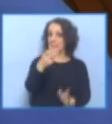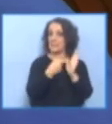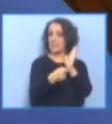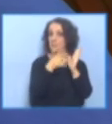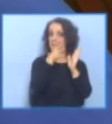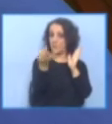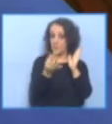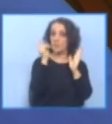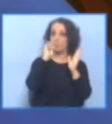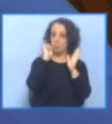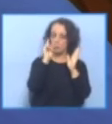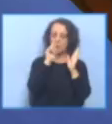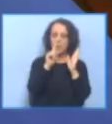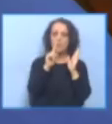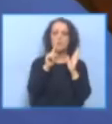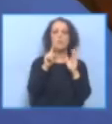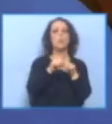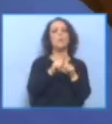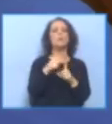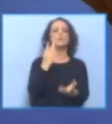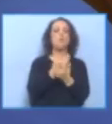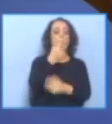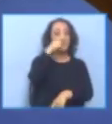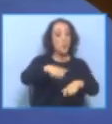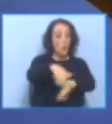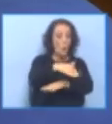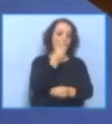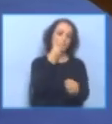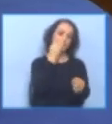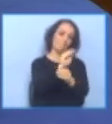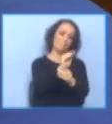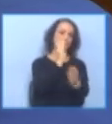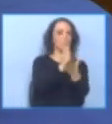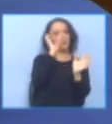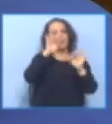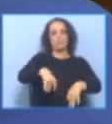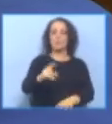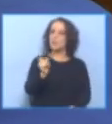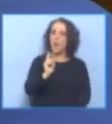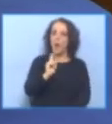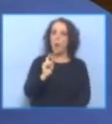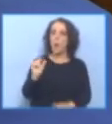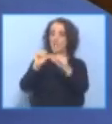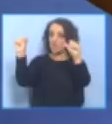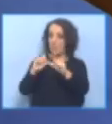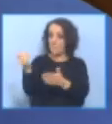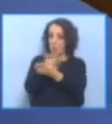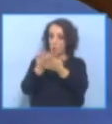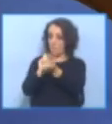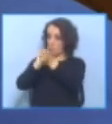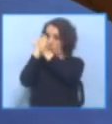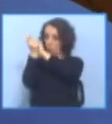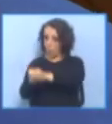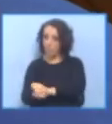só dar de comer ao sem-abrigo que encontramos. É, no fundo, mudar o sistema económico que permite